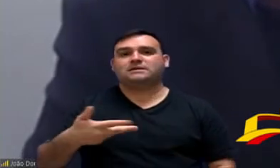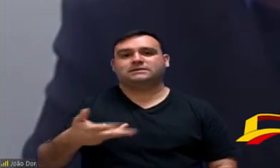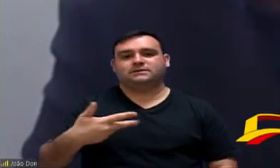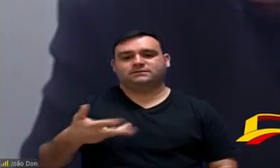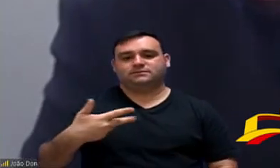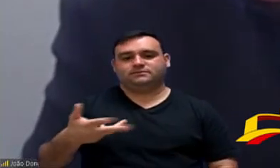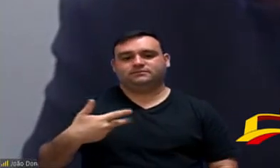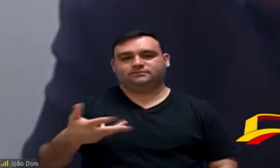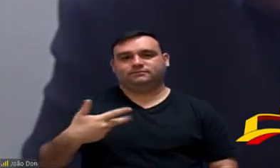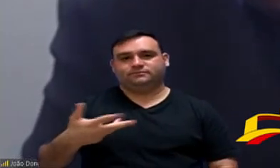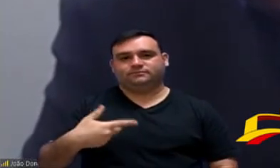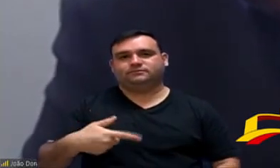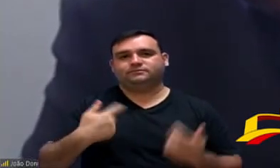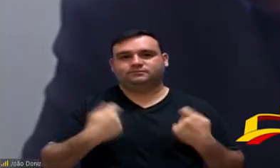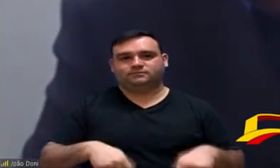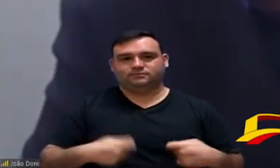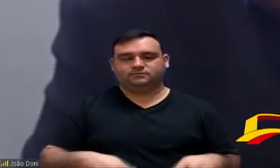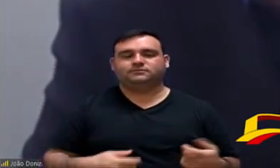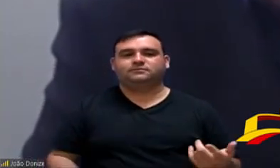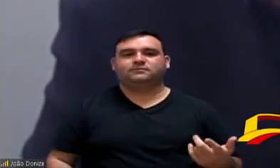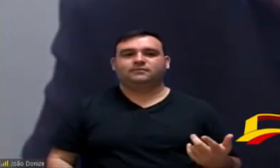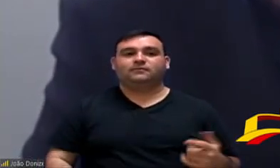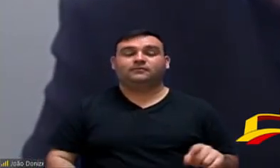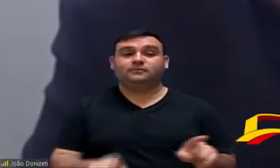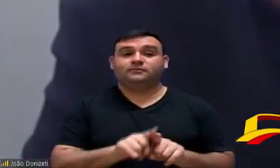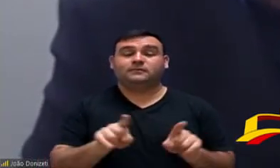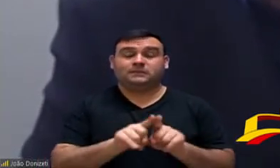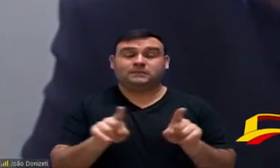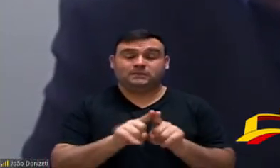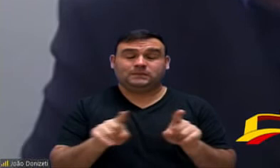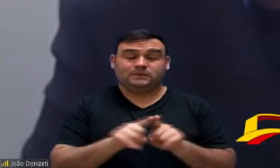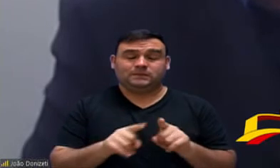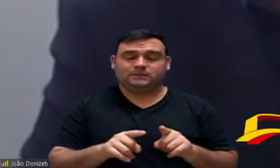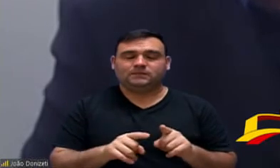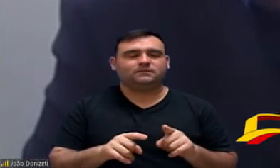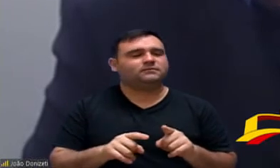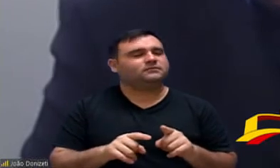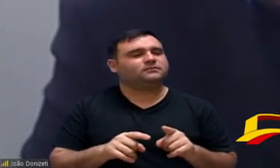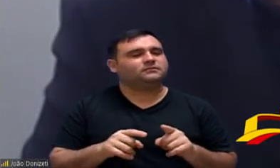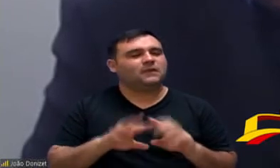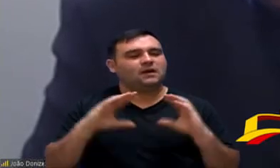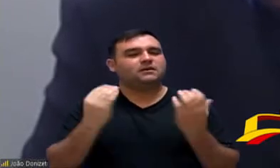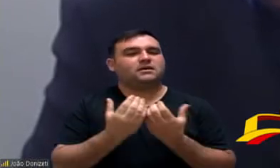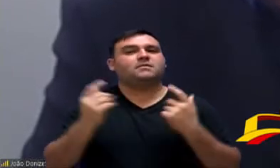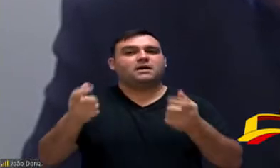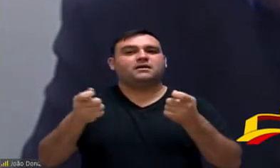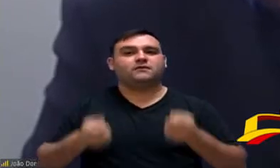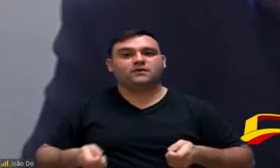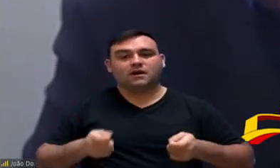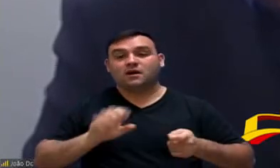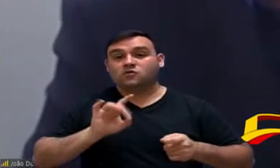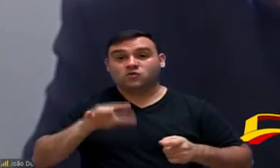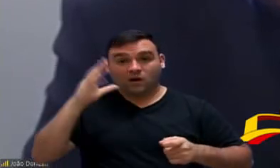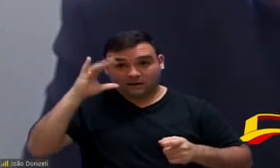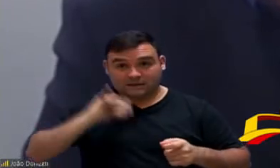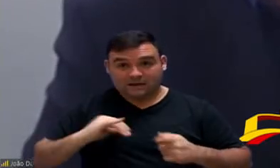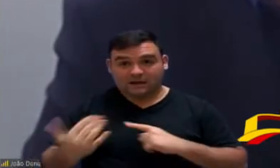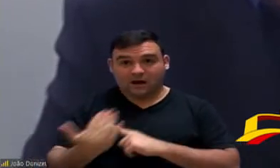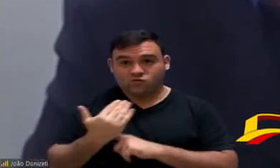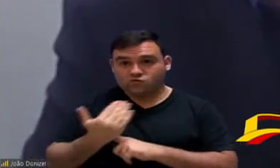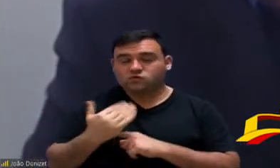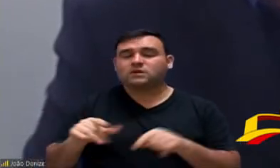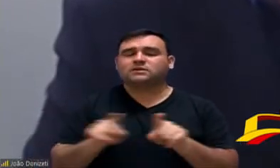celeridade a esse processo e que envie aqui para a Câmara. Peço a você, Yara, que nos